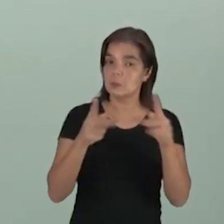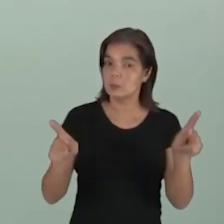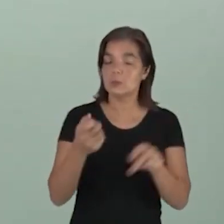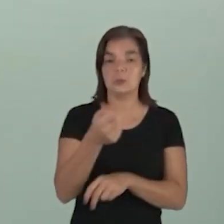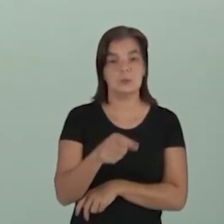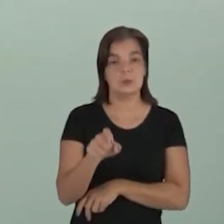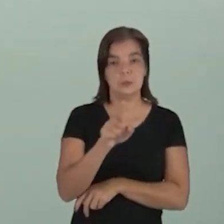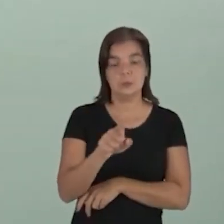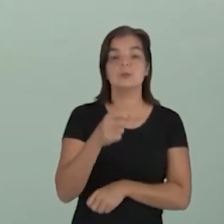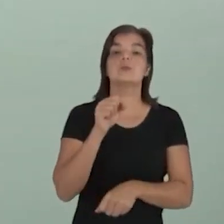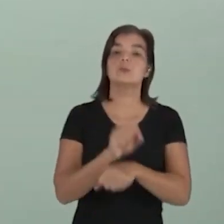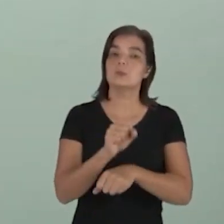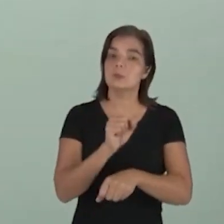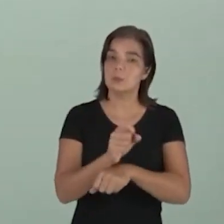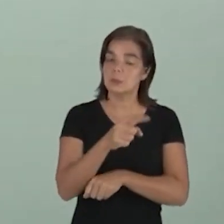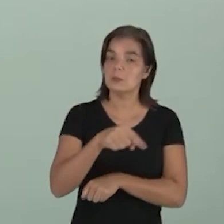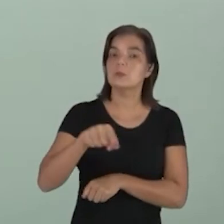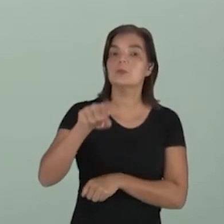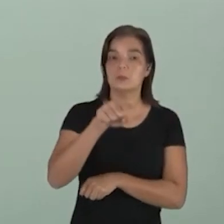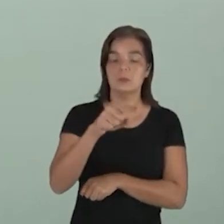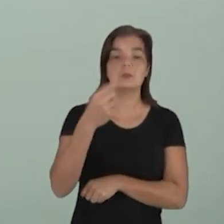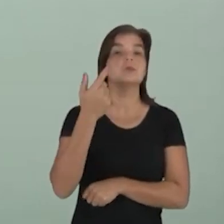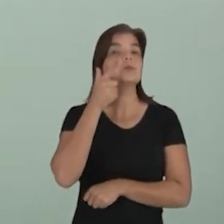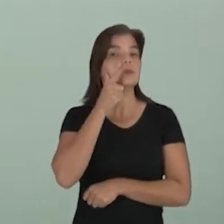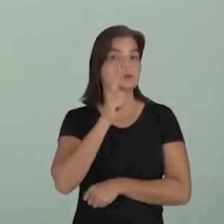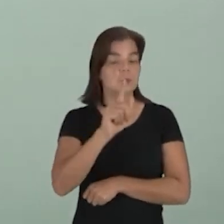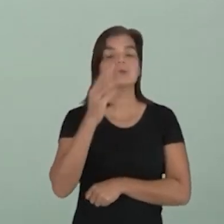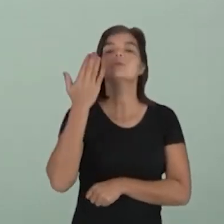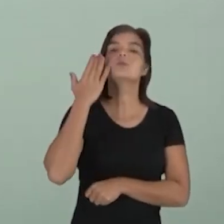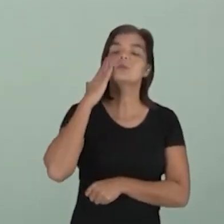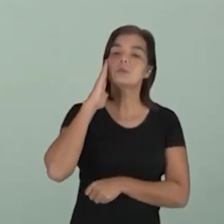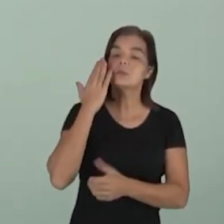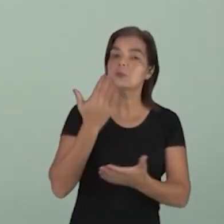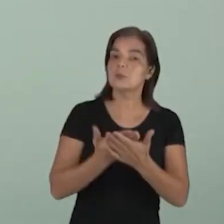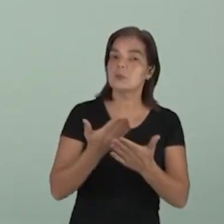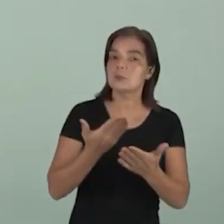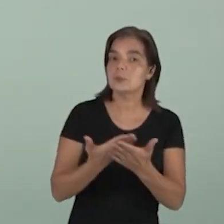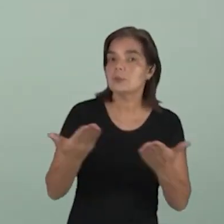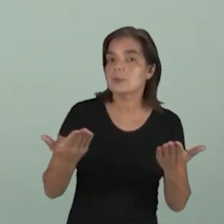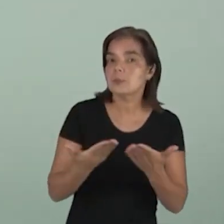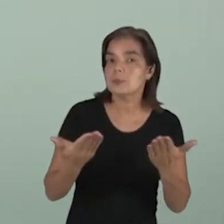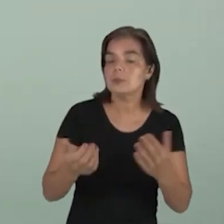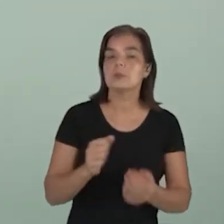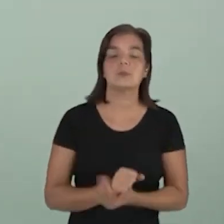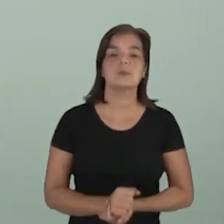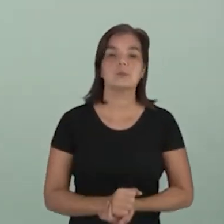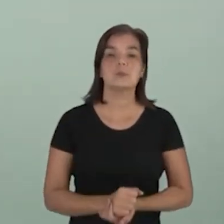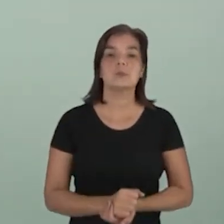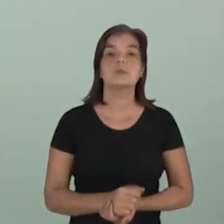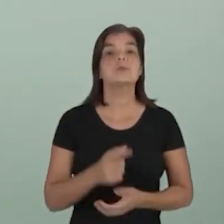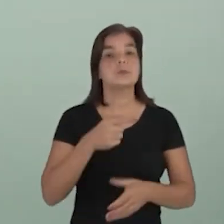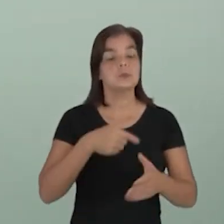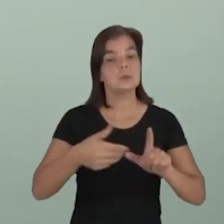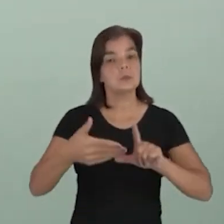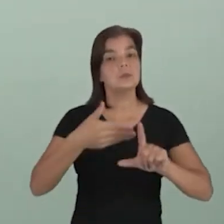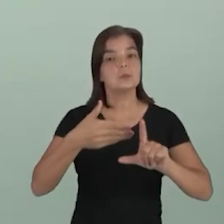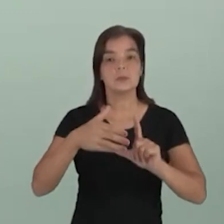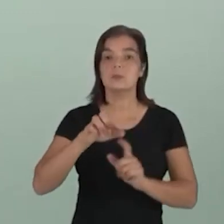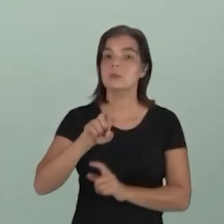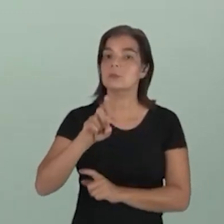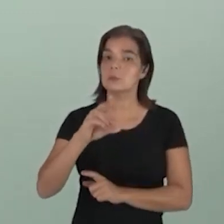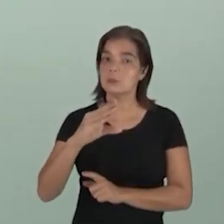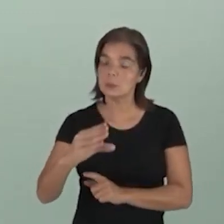preposição. Eu espero que vocês tenham conseguido assimilar essa aula de hoje e que vocês acessem o